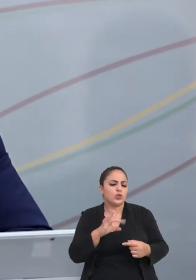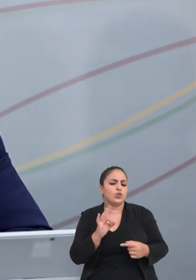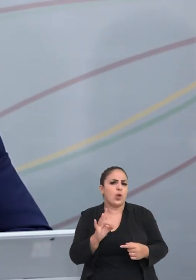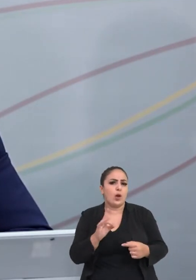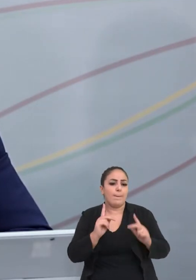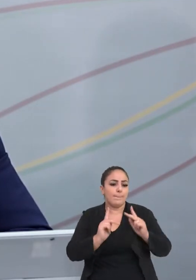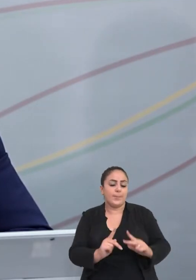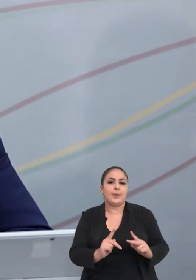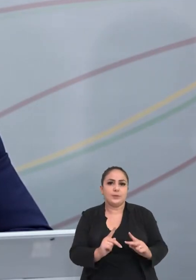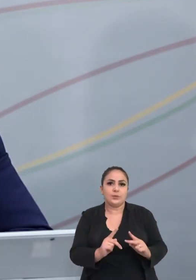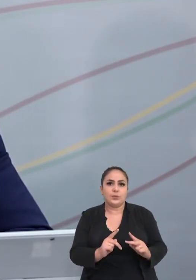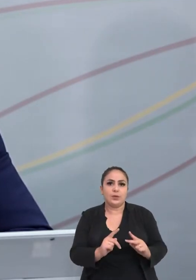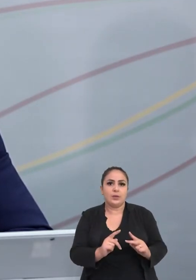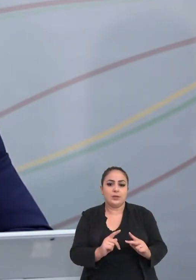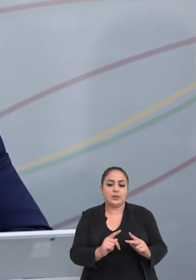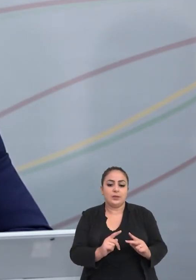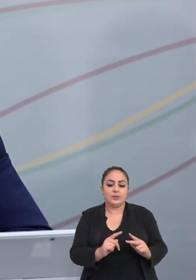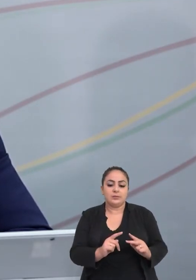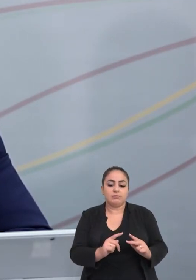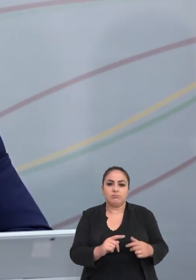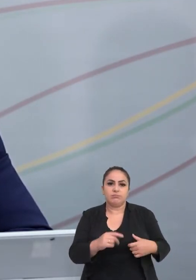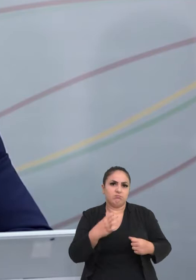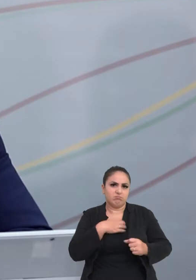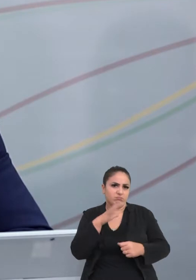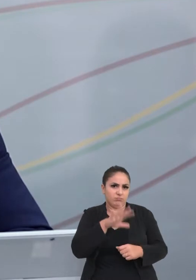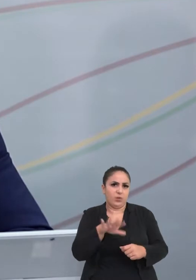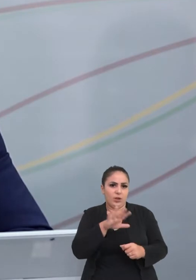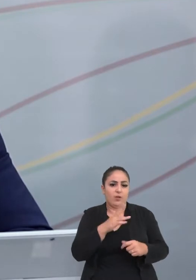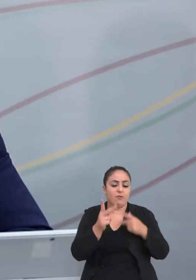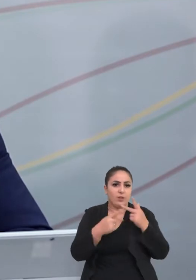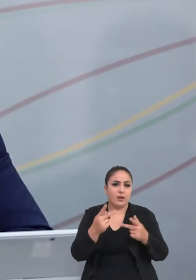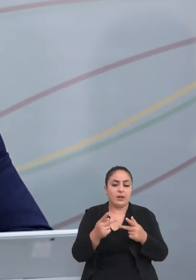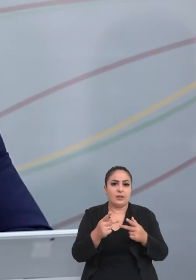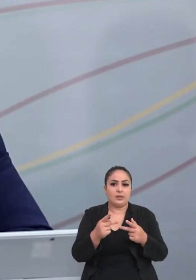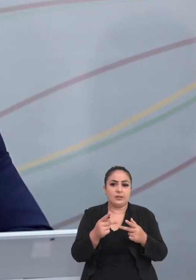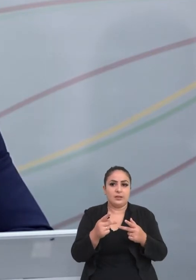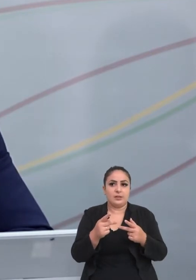pode simplesmente as pessoas, né, na sua